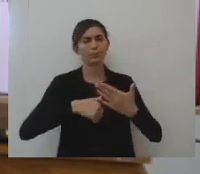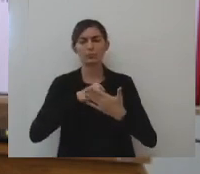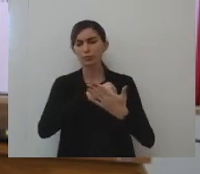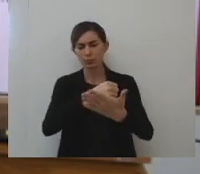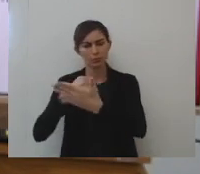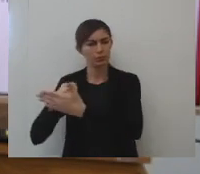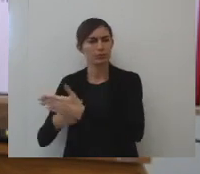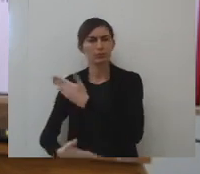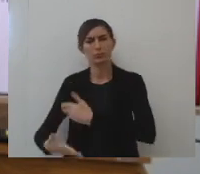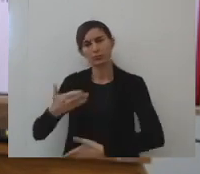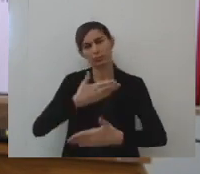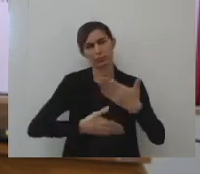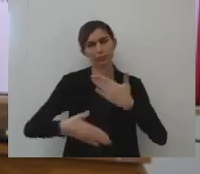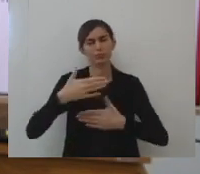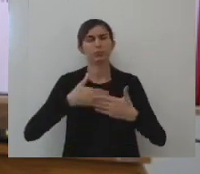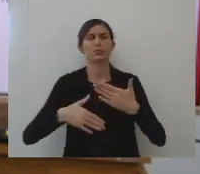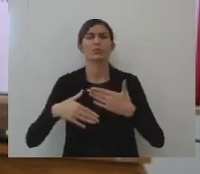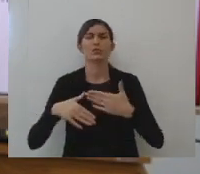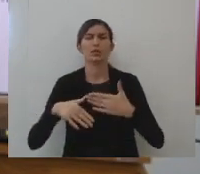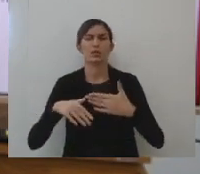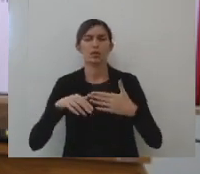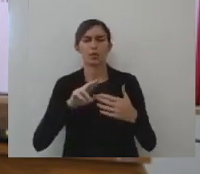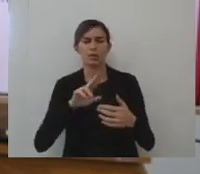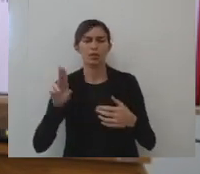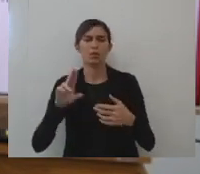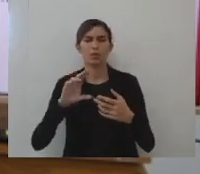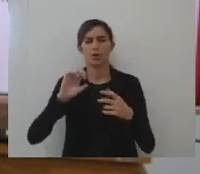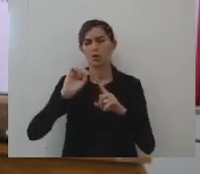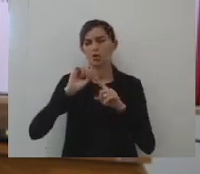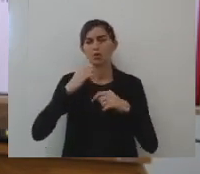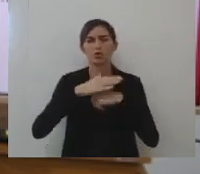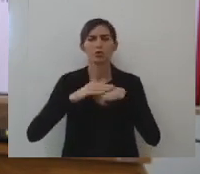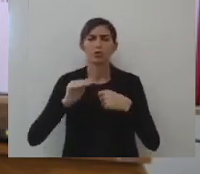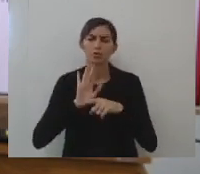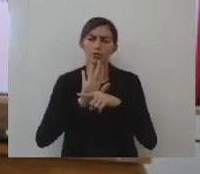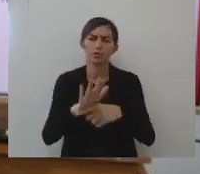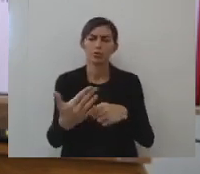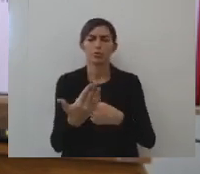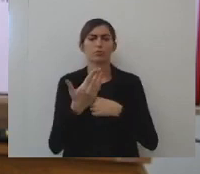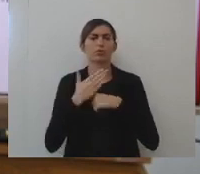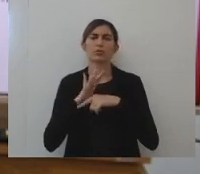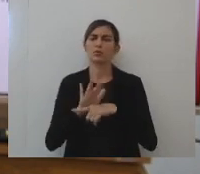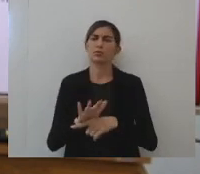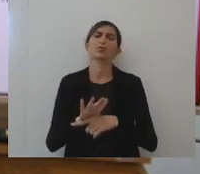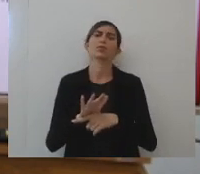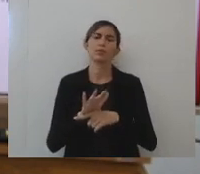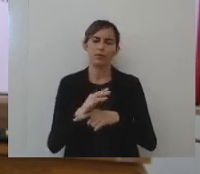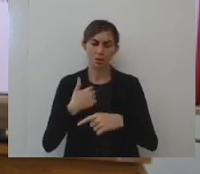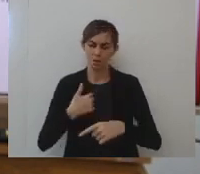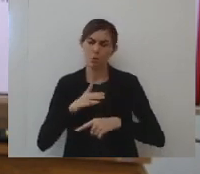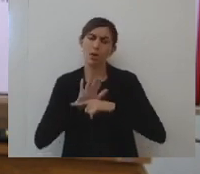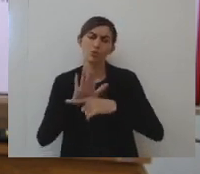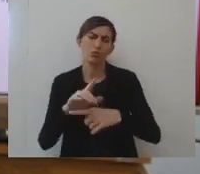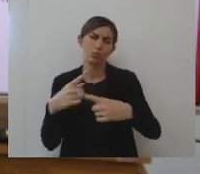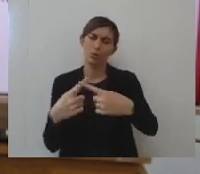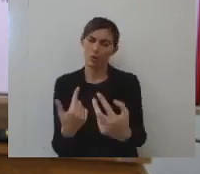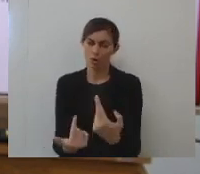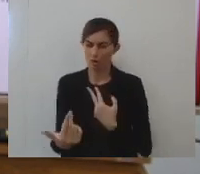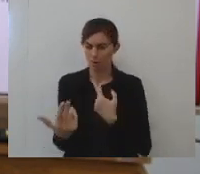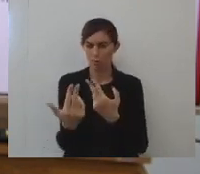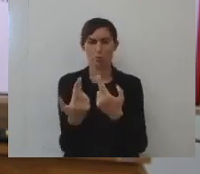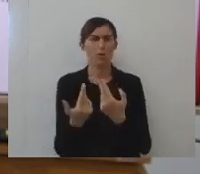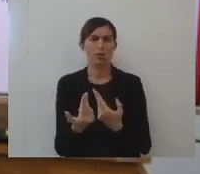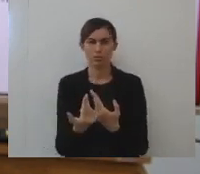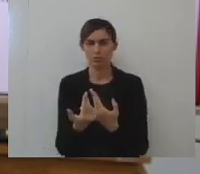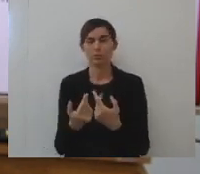apoio mútuo, que aí o Durkheim vai chamar isso de solidariedade mecânica. Eu te ajudo porque nós somos iguais,